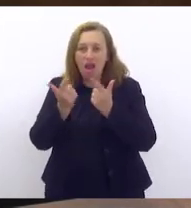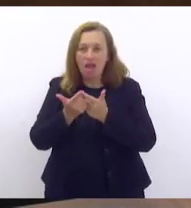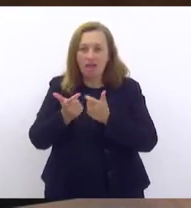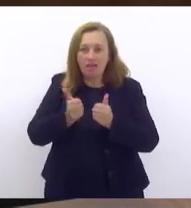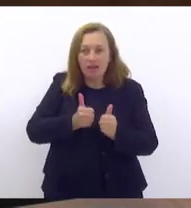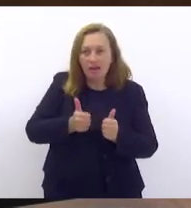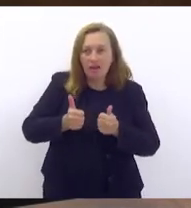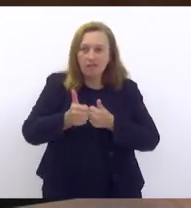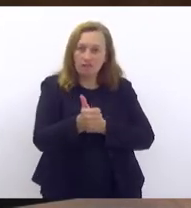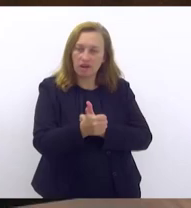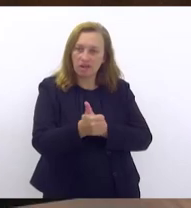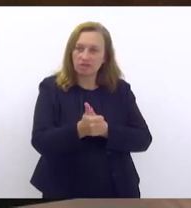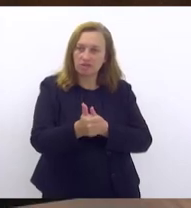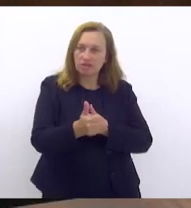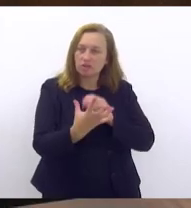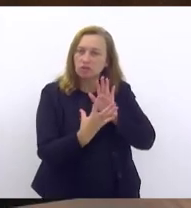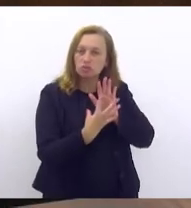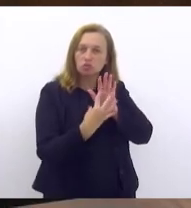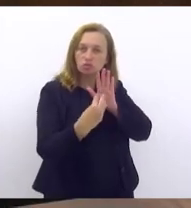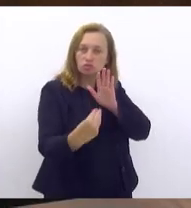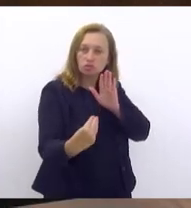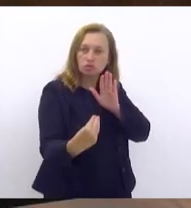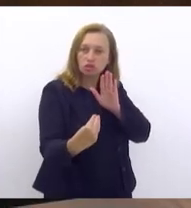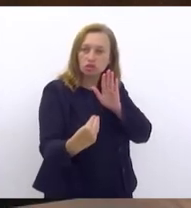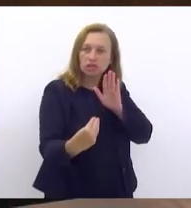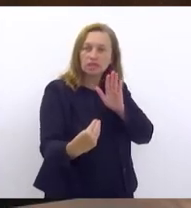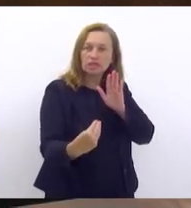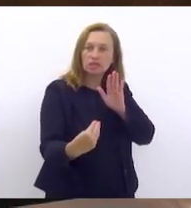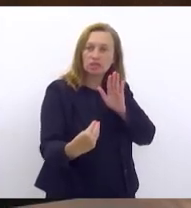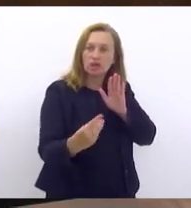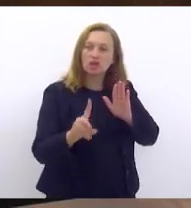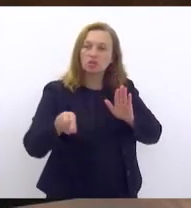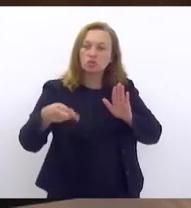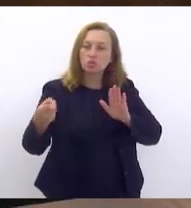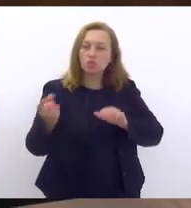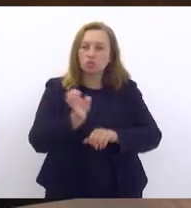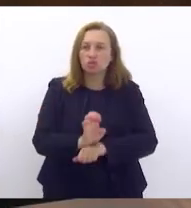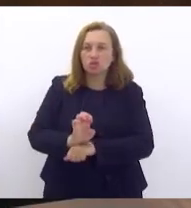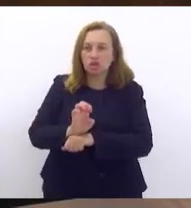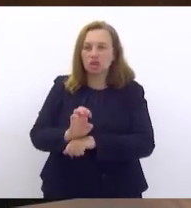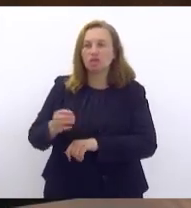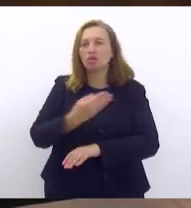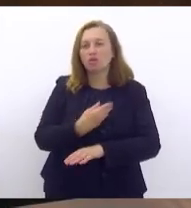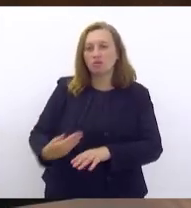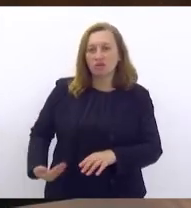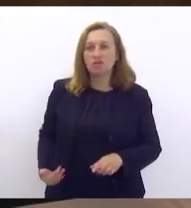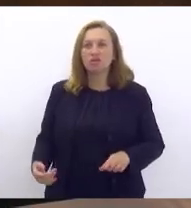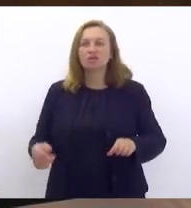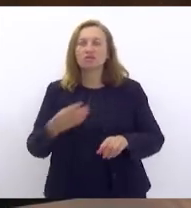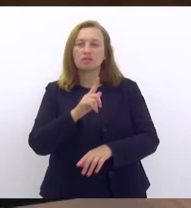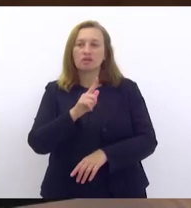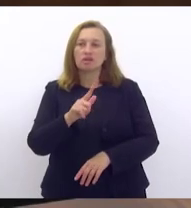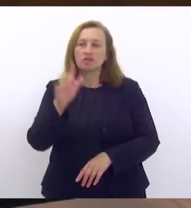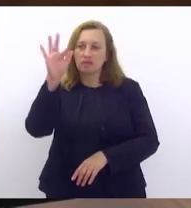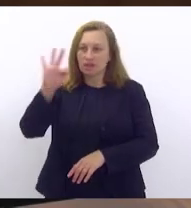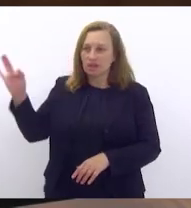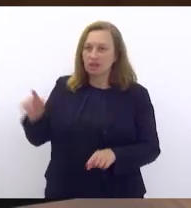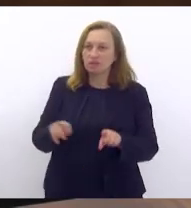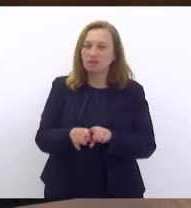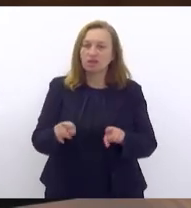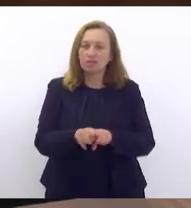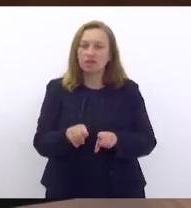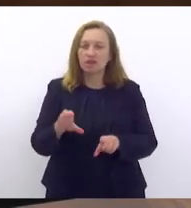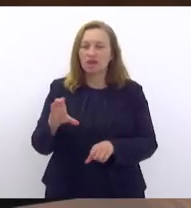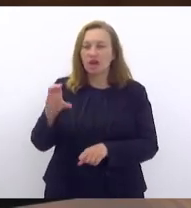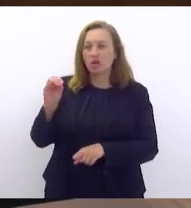frente, está dando exemplo aos outros estados e ao governo federal para que a cota em tela